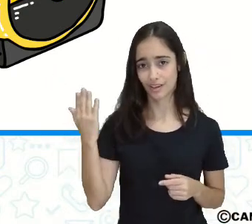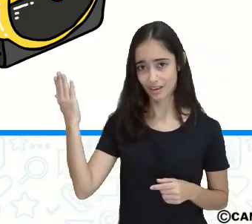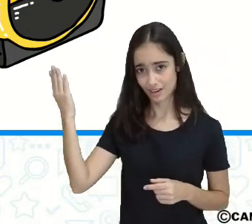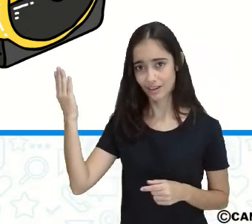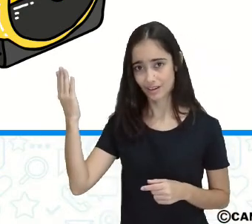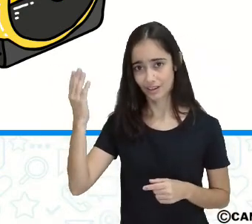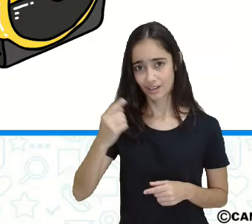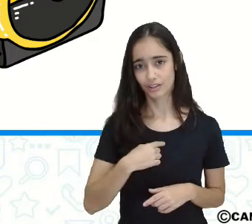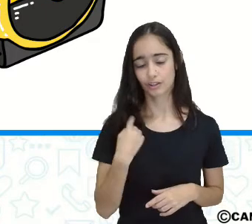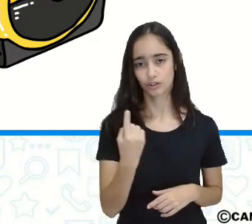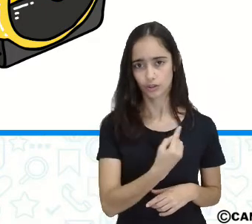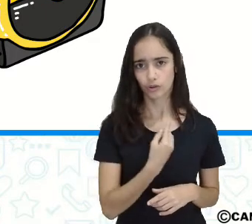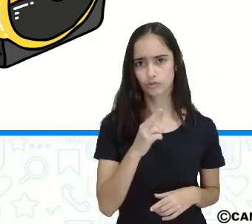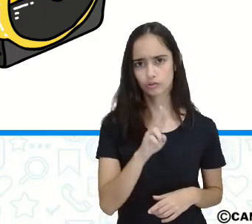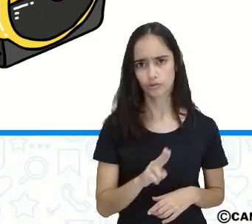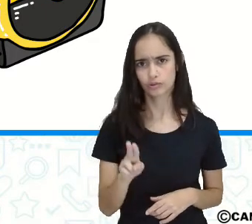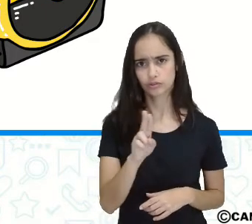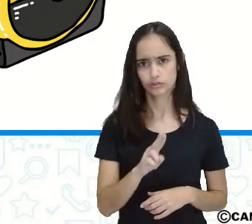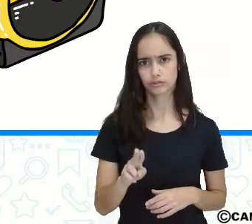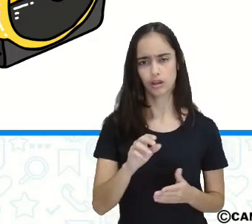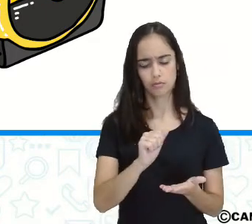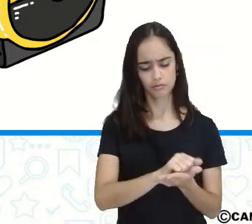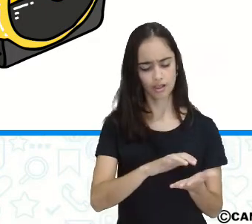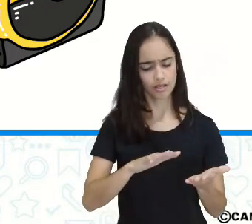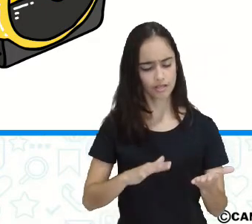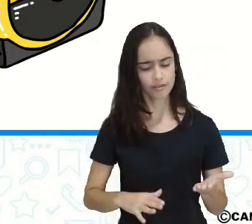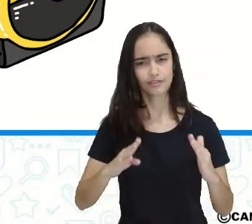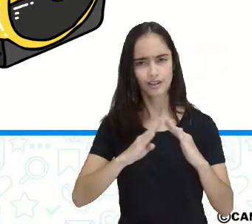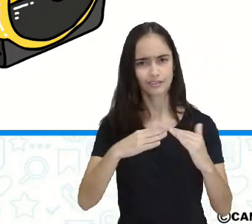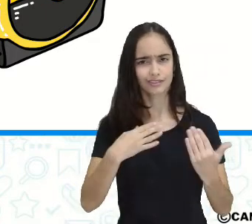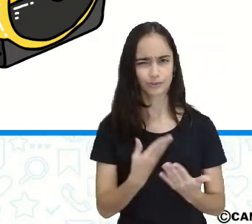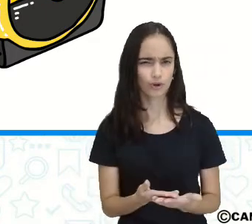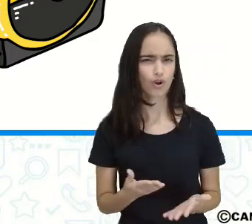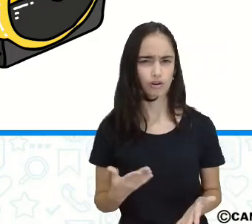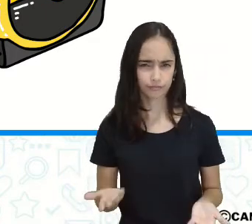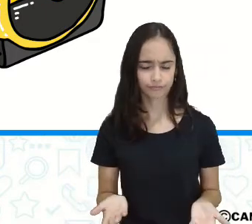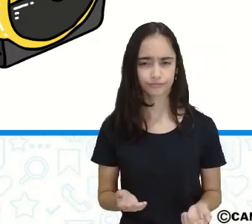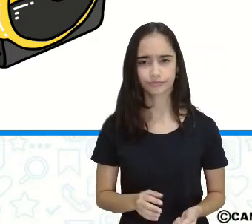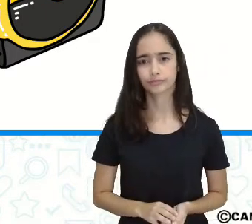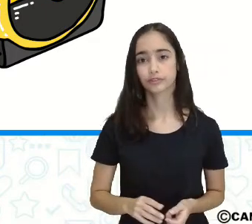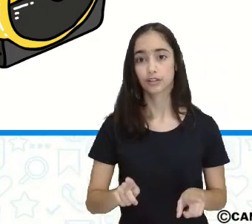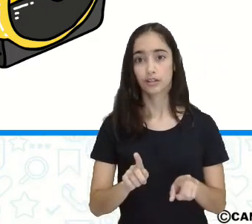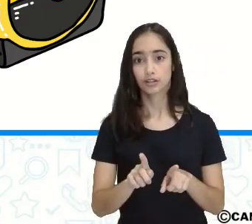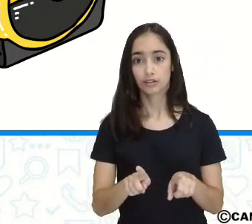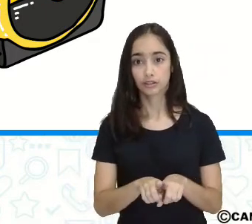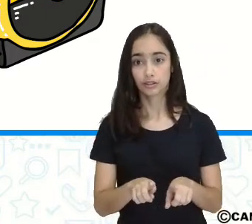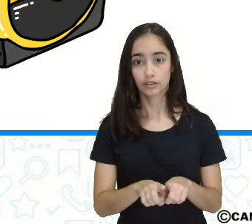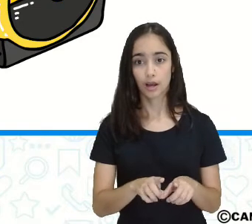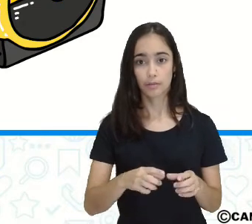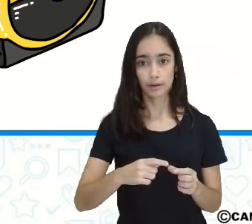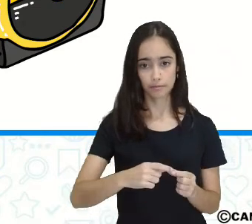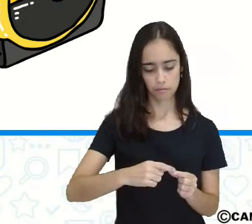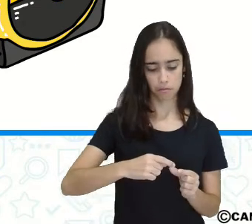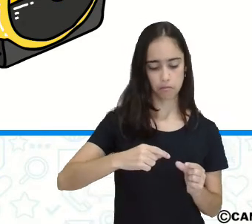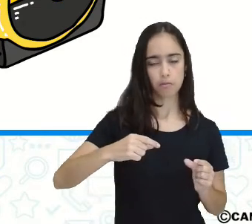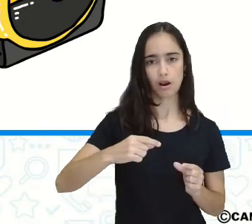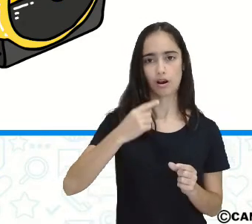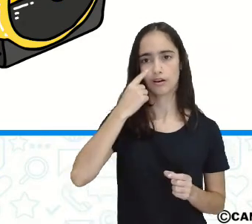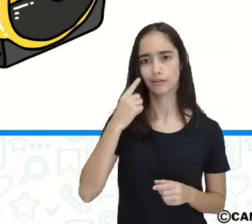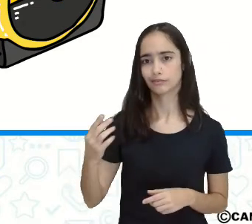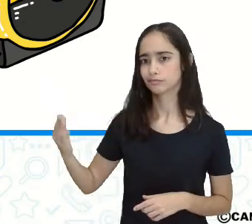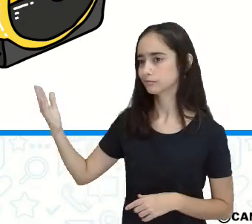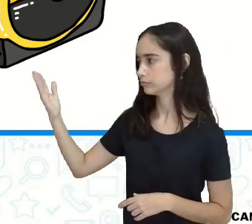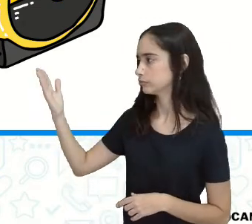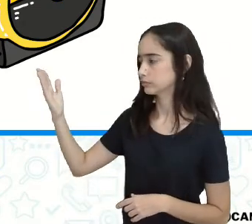a gente usa nas tarefinhas, nos trabalhos escolares. O metro articulado, usado muito pelo pedreiro, por exemplo,